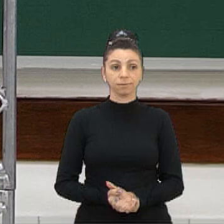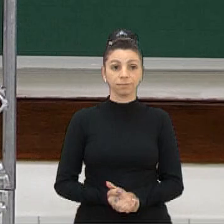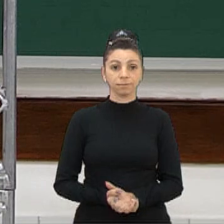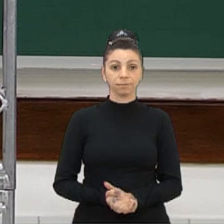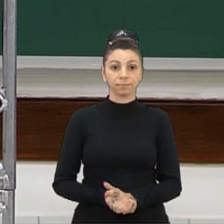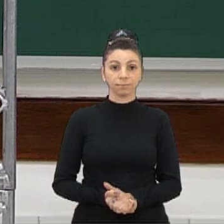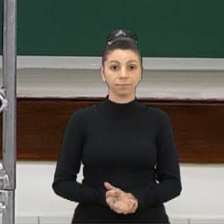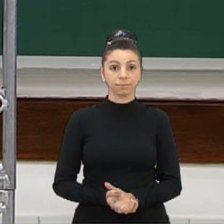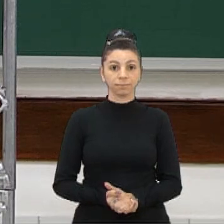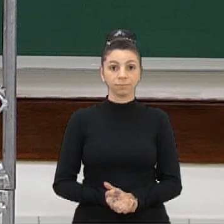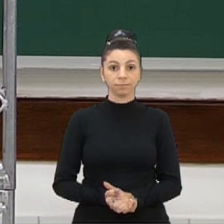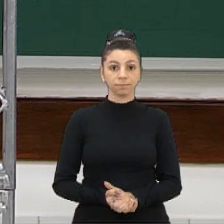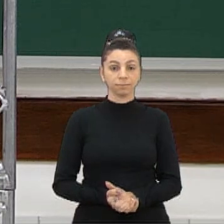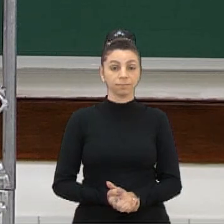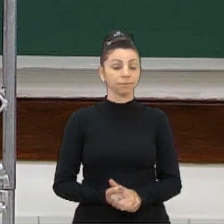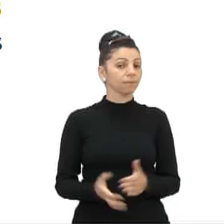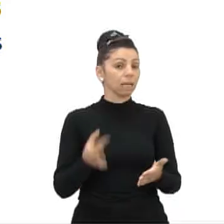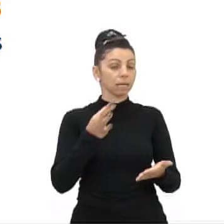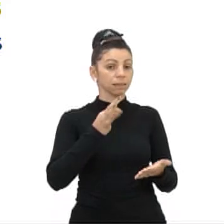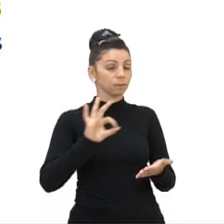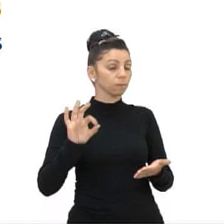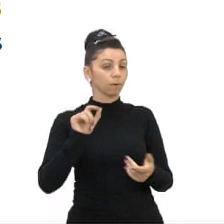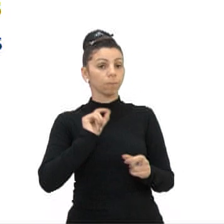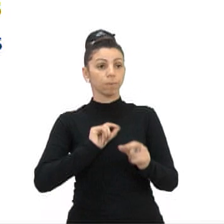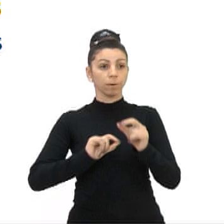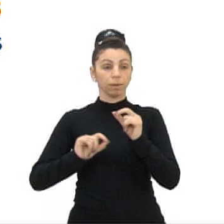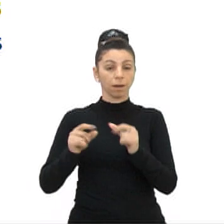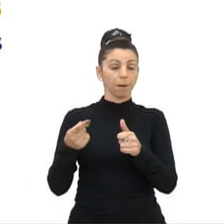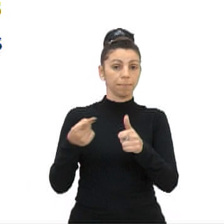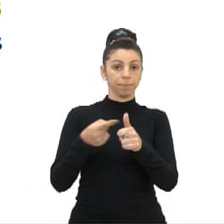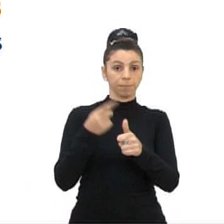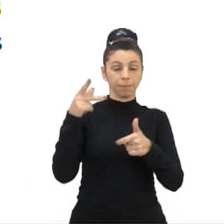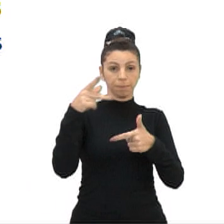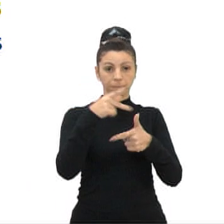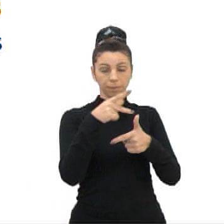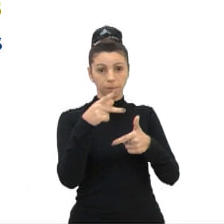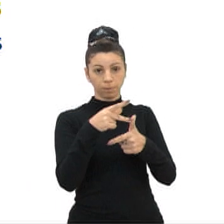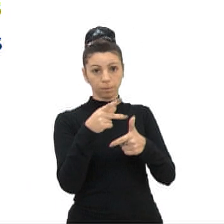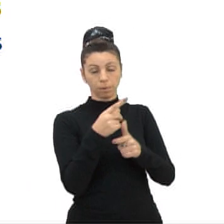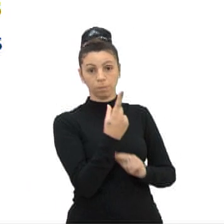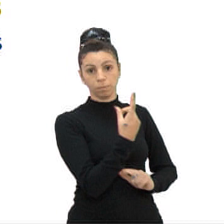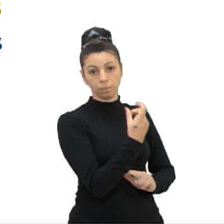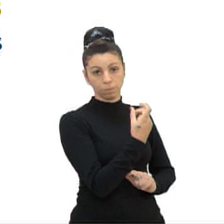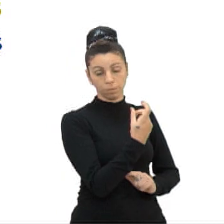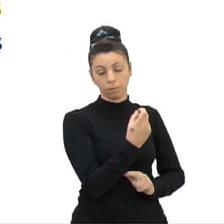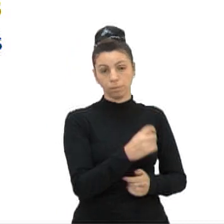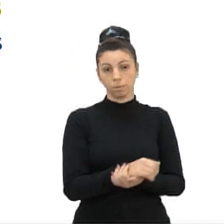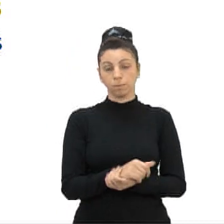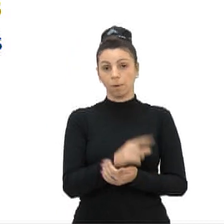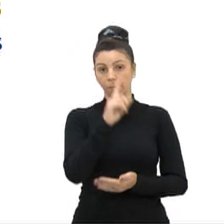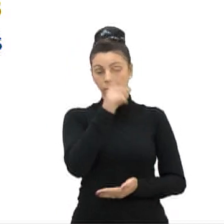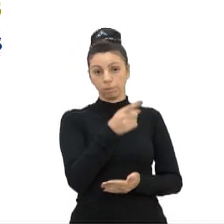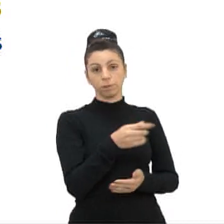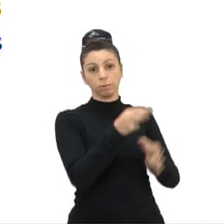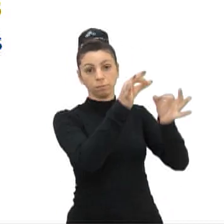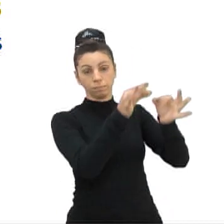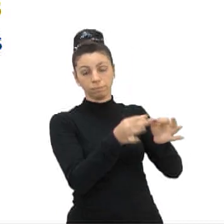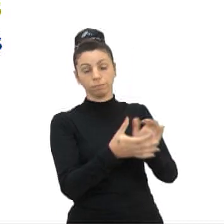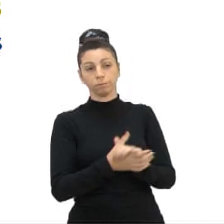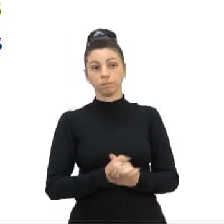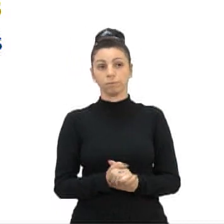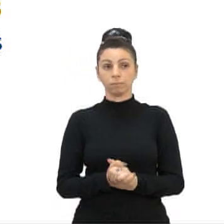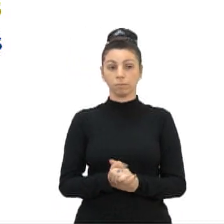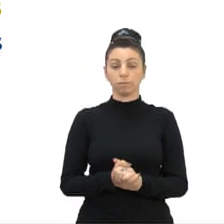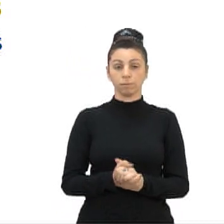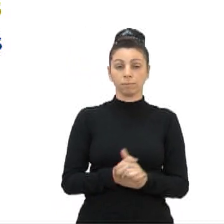Conferindo então, o pessoal acertou quem não conjugou ali na primeira pessoa do singular, no imperativo afirmativo, né? Para a segunda pessoa do